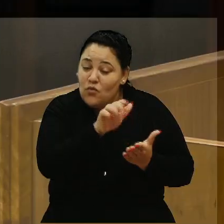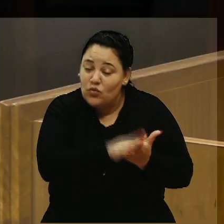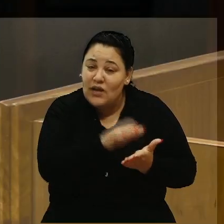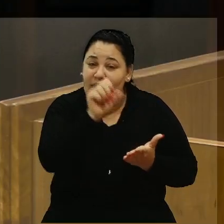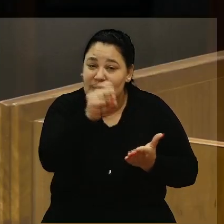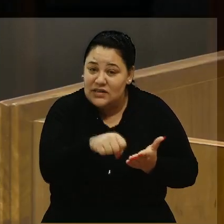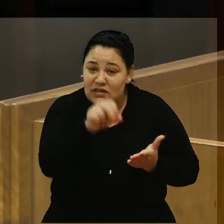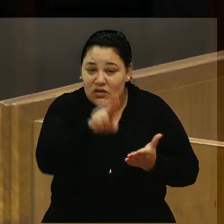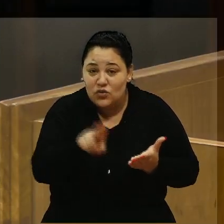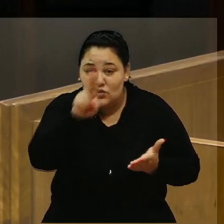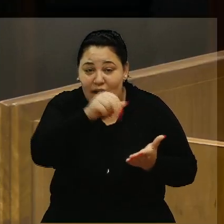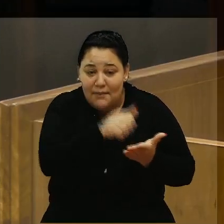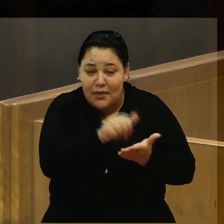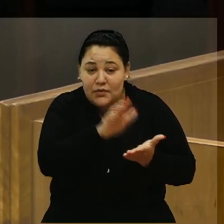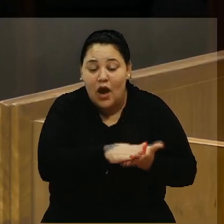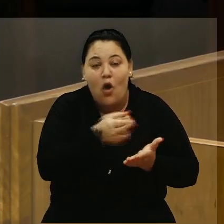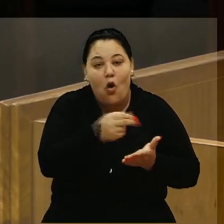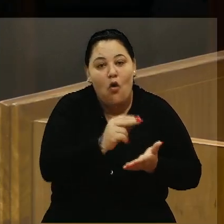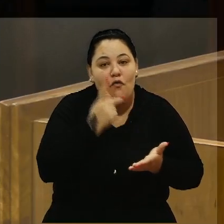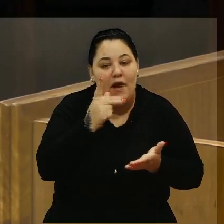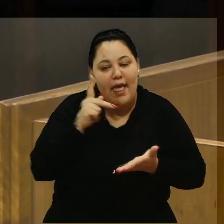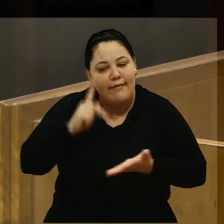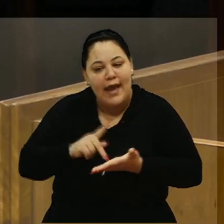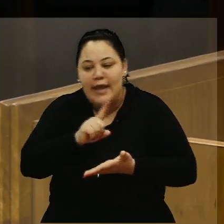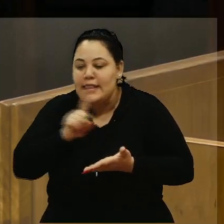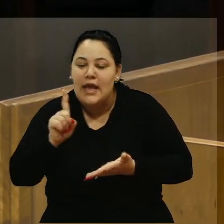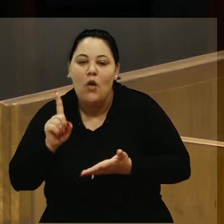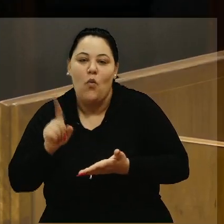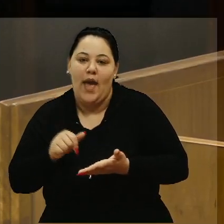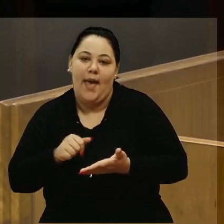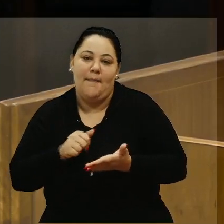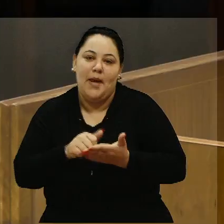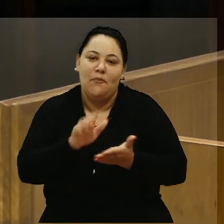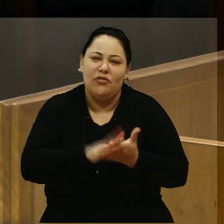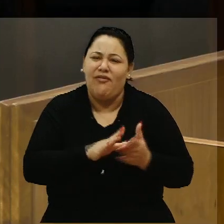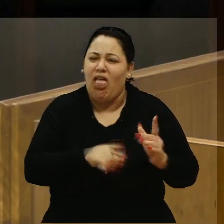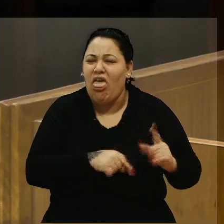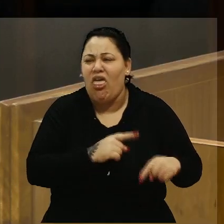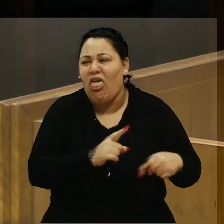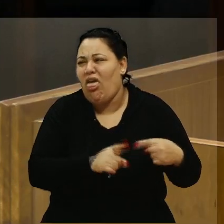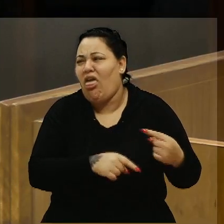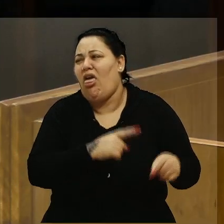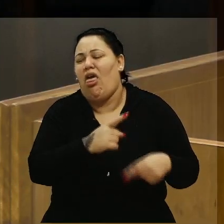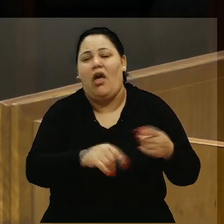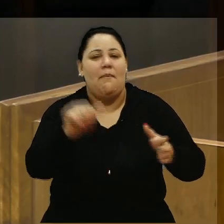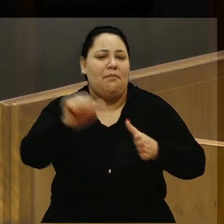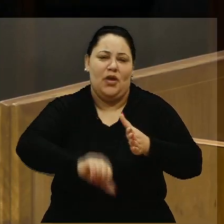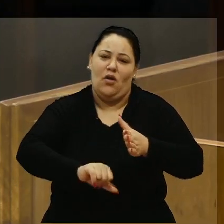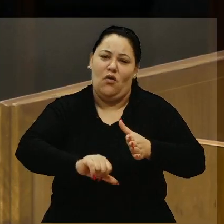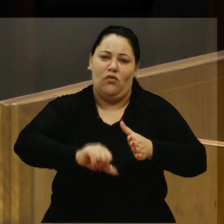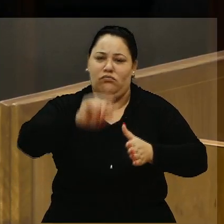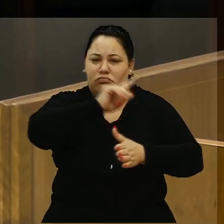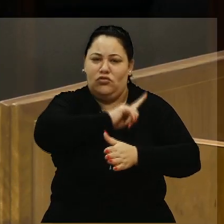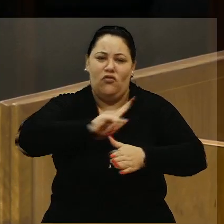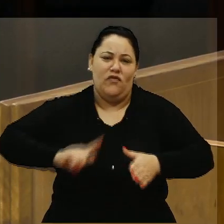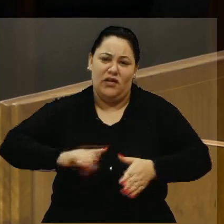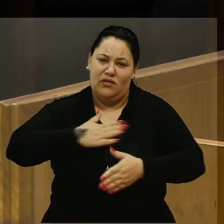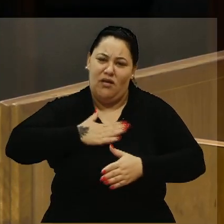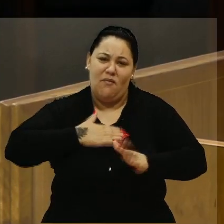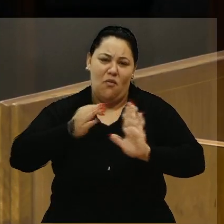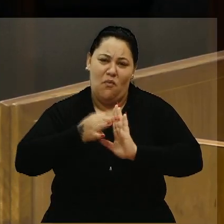para multar. Ou fale que não vai. Não fiquem enrolando, né, que isso cada vez é pior para o governo, na minha opinião. Eles